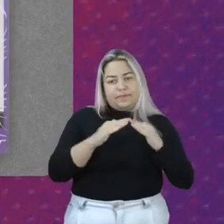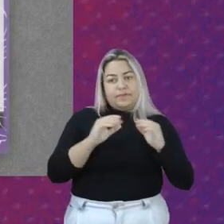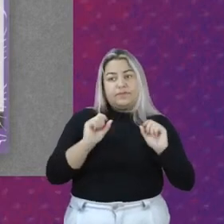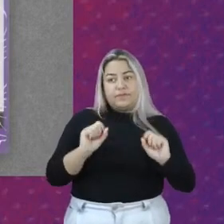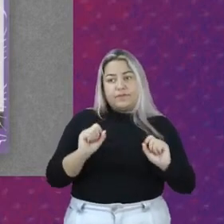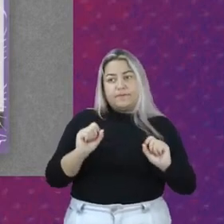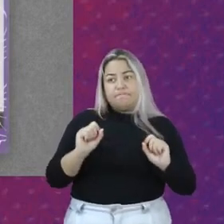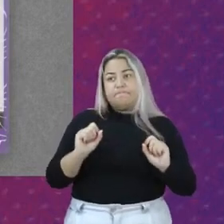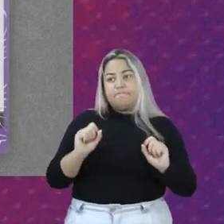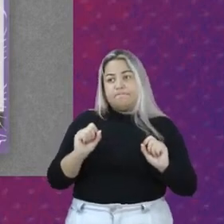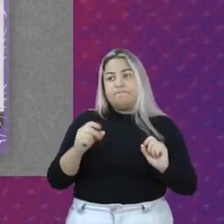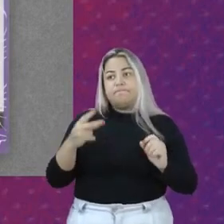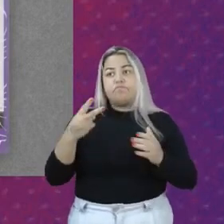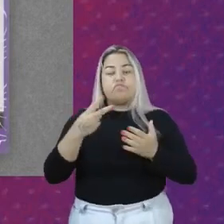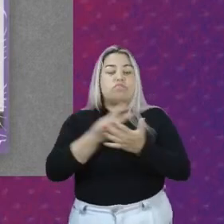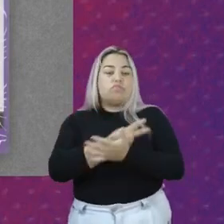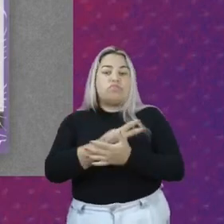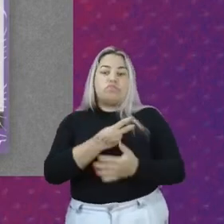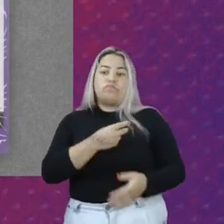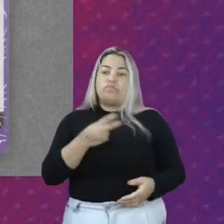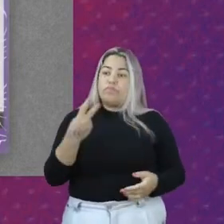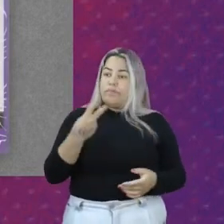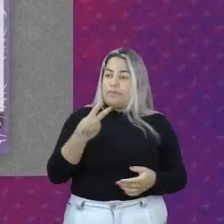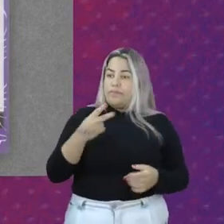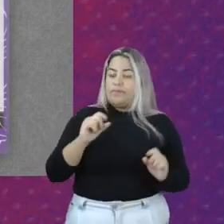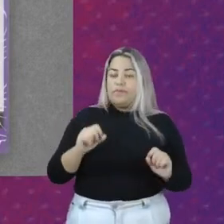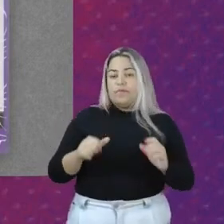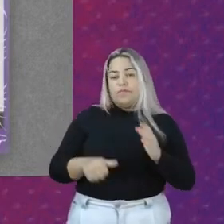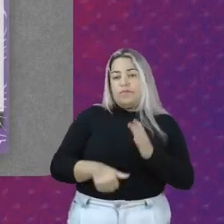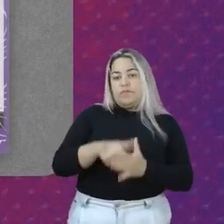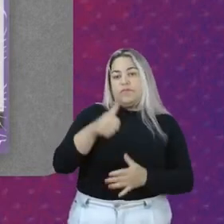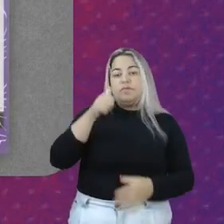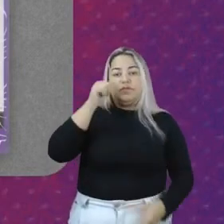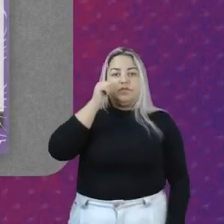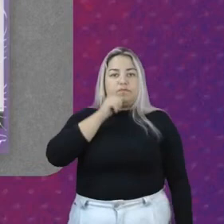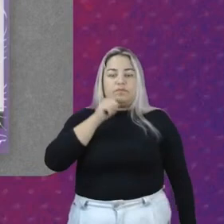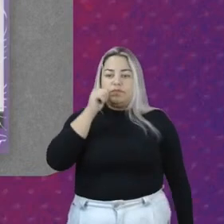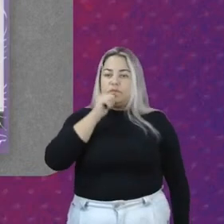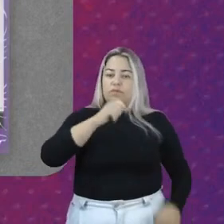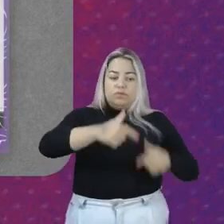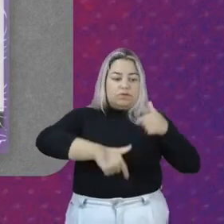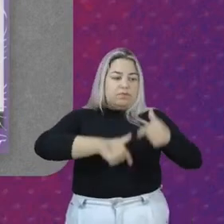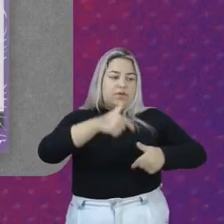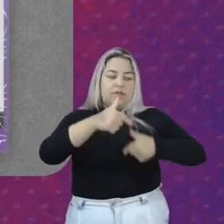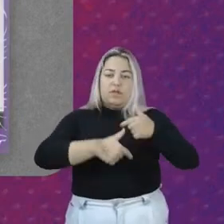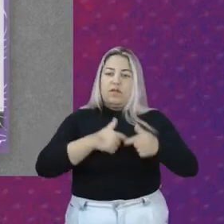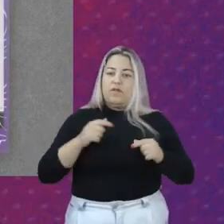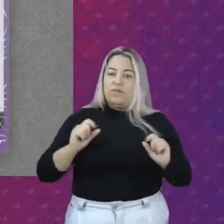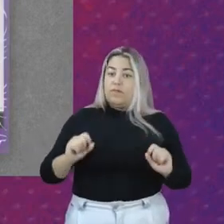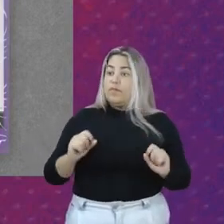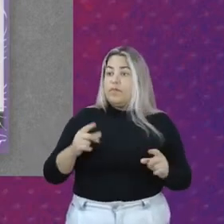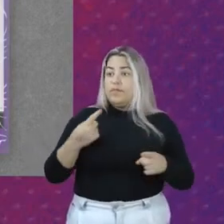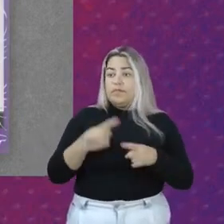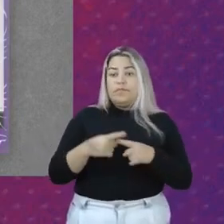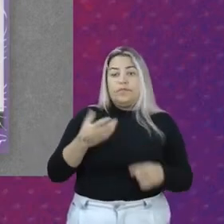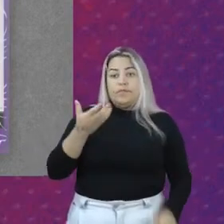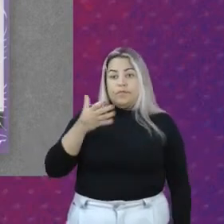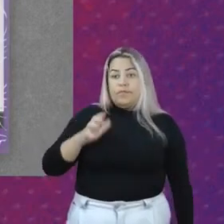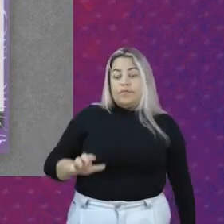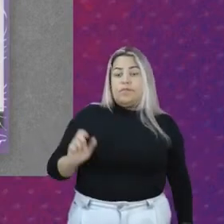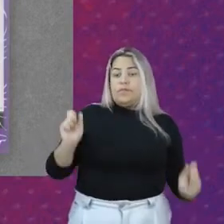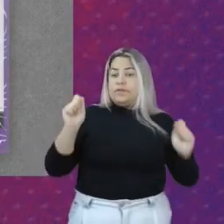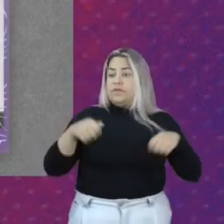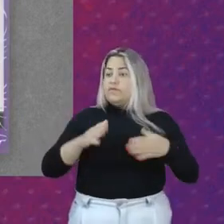Isso dava margem a duas situações. Primeiro, que as mulheres não trabalhavam, não era porque elas não queriam, mas sim porque elas precisavam